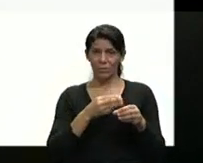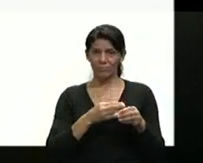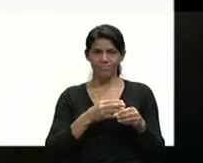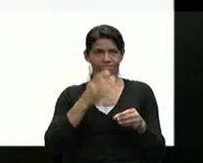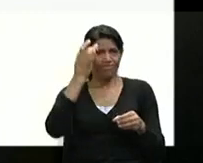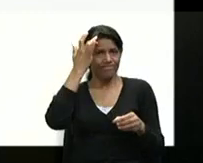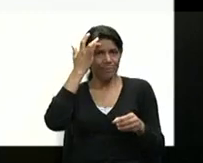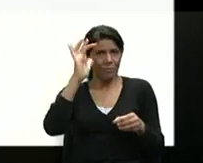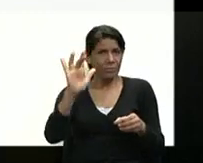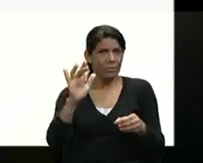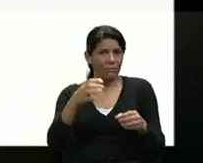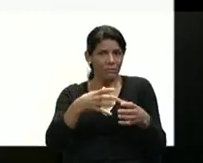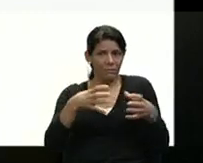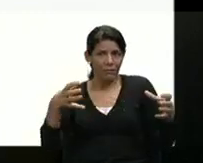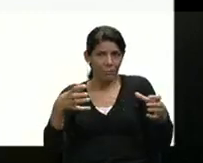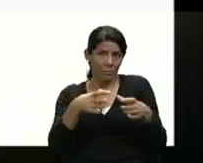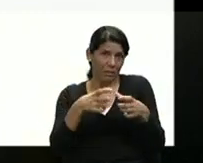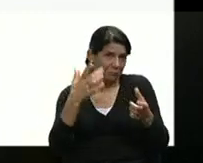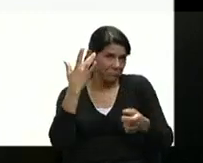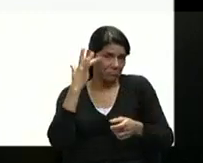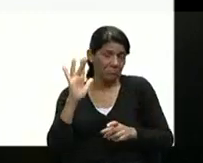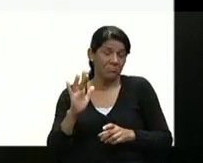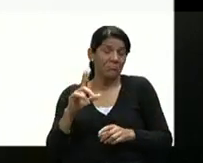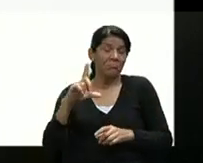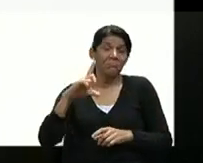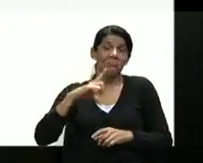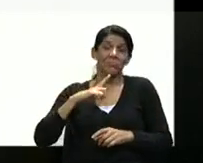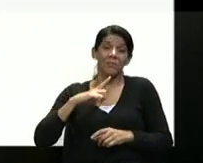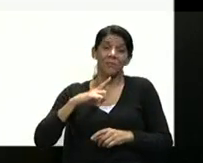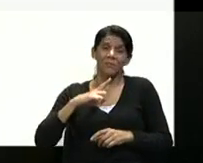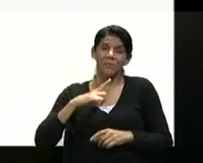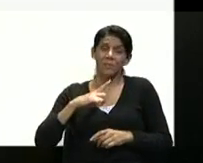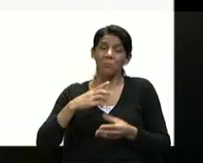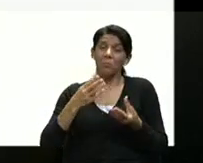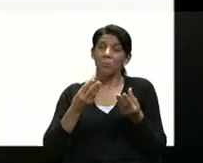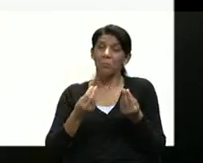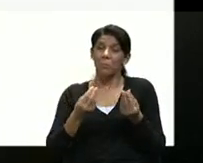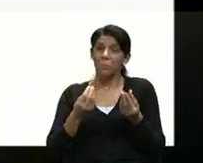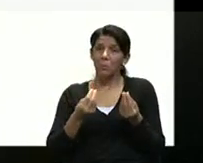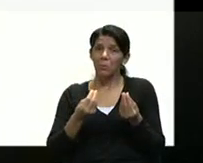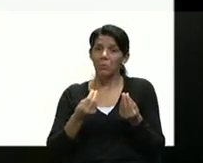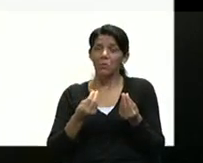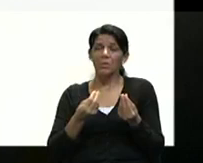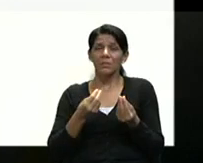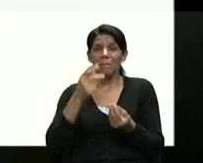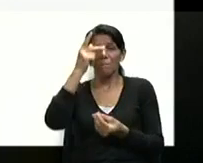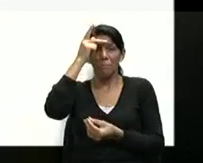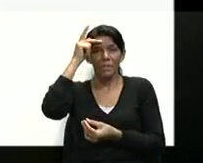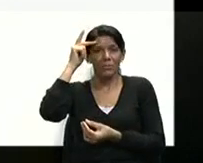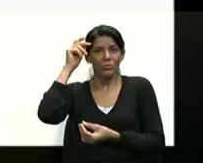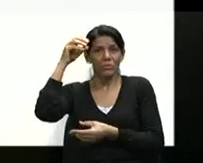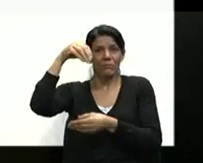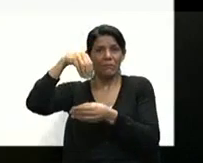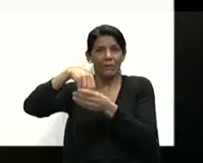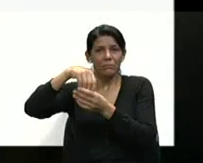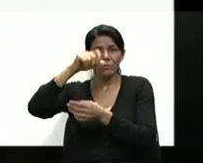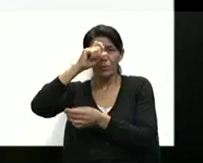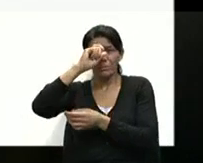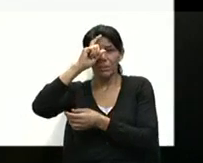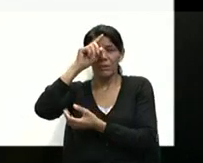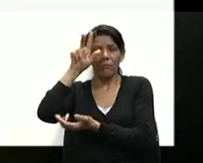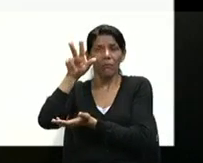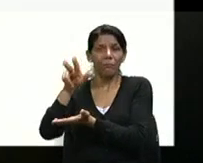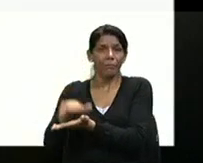dele, nós temos uma grande taxa de internação. Então,